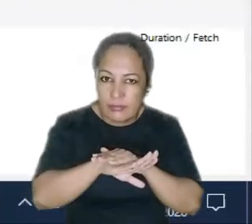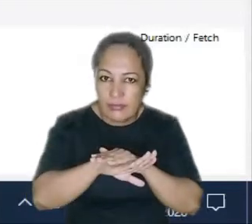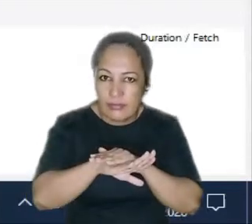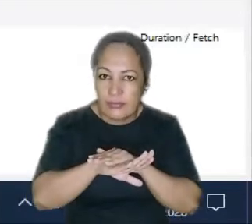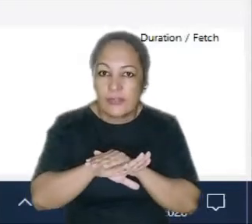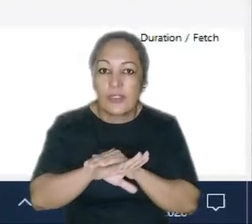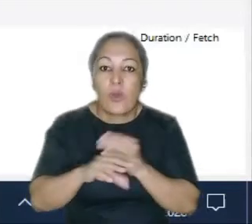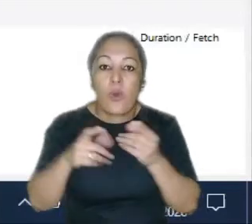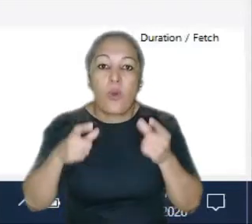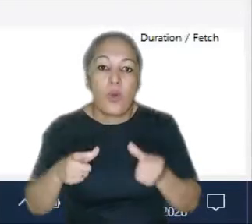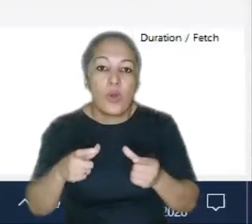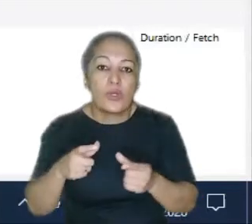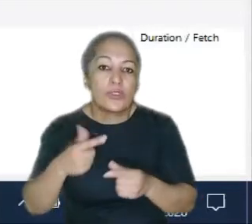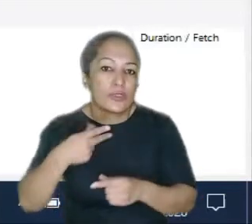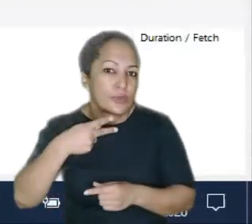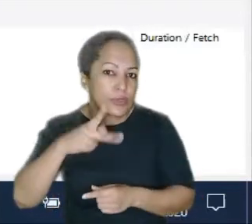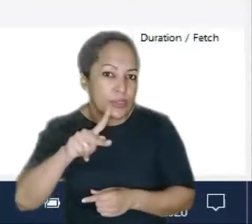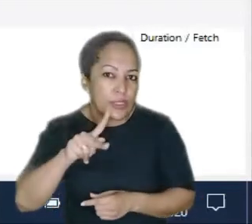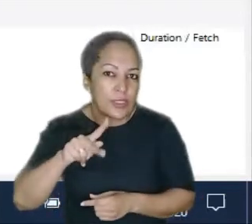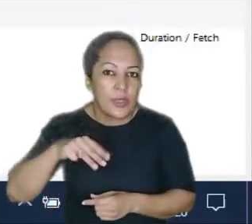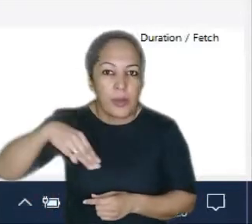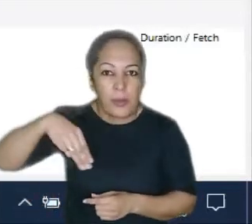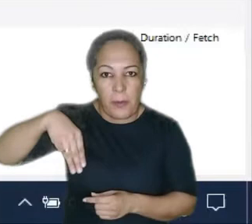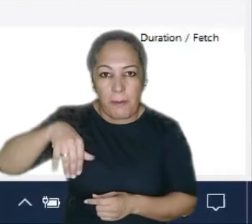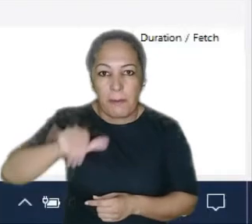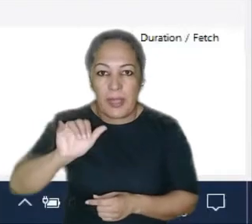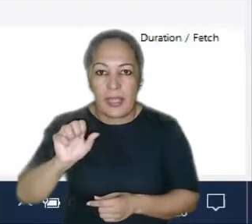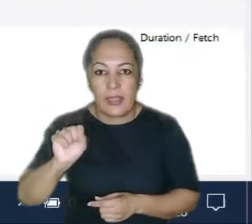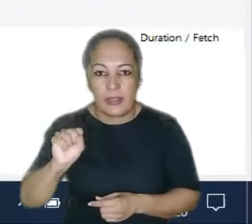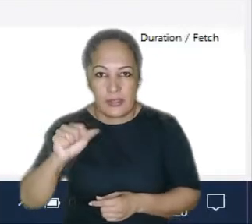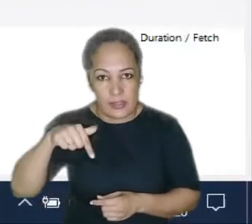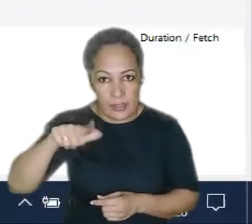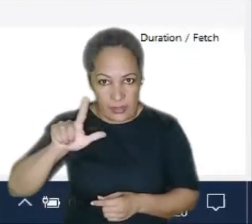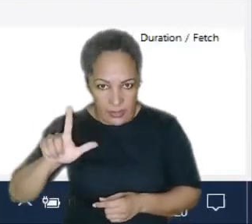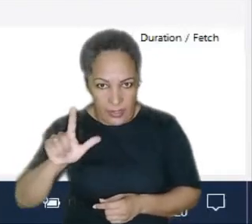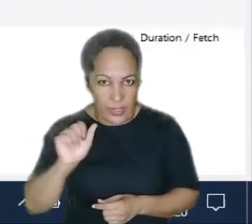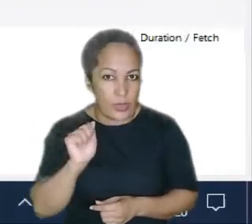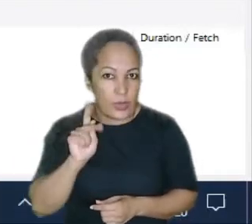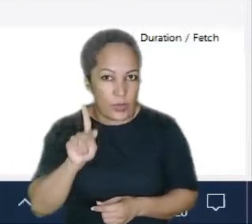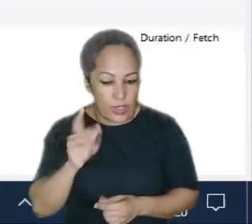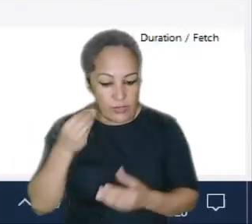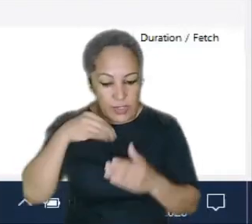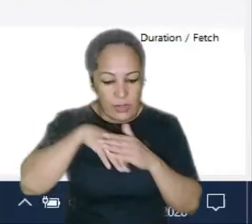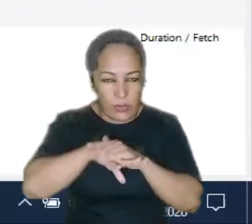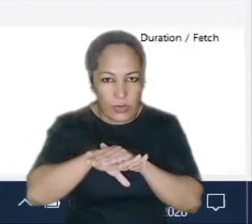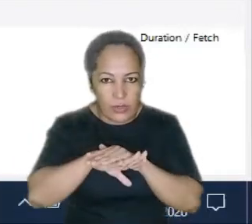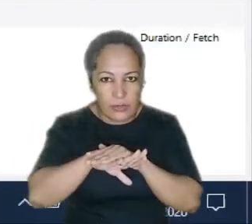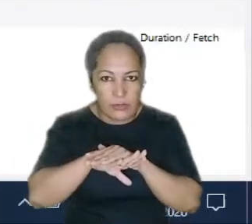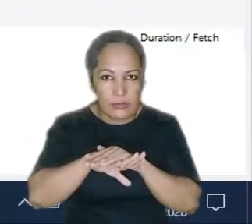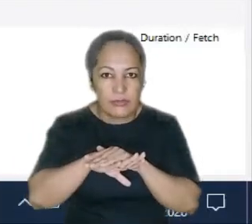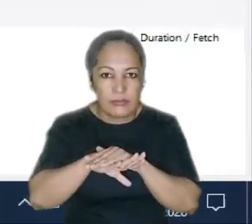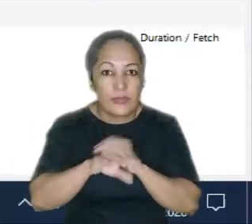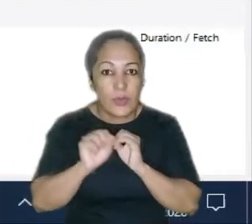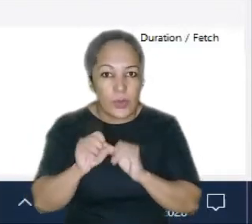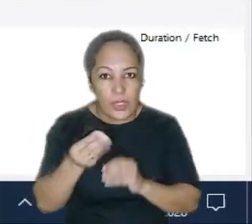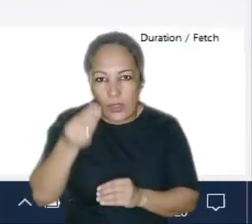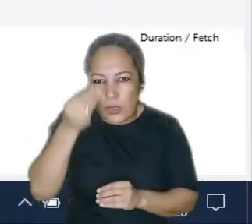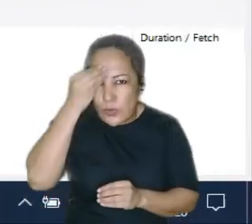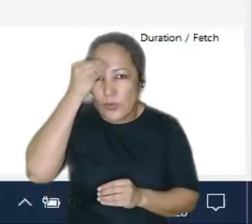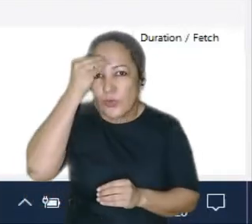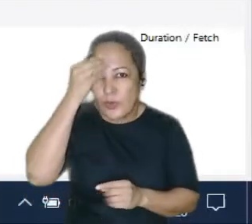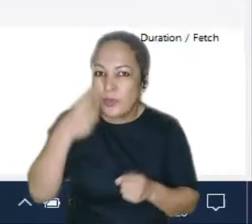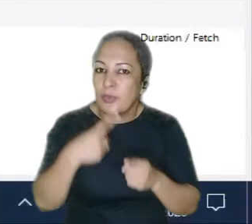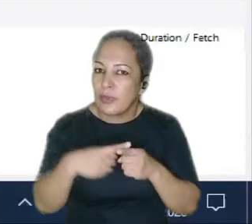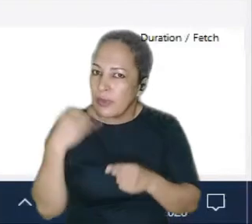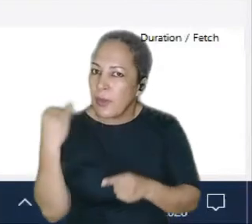seu SGBD mais SQL. Tá? Está claro isso? Então, anotem isso, porque é uma coisa que confunde